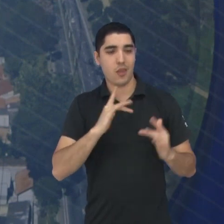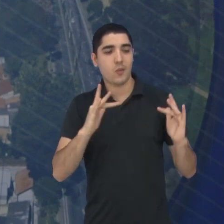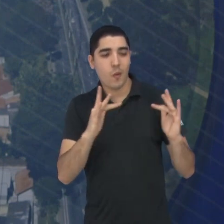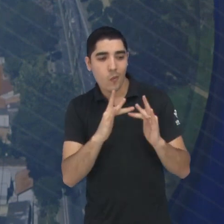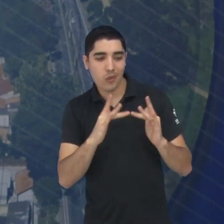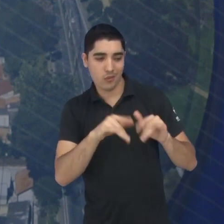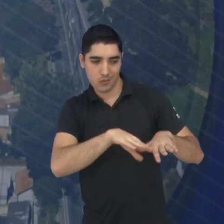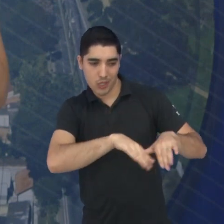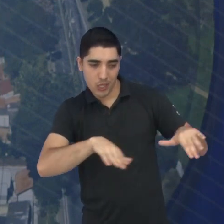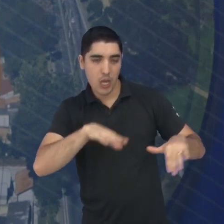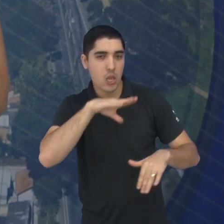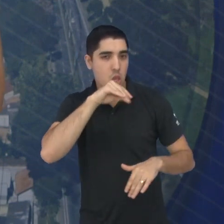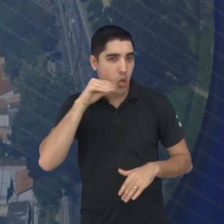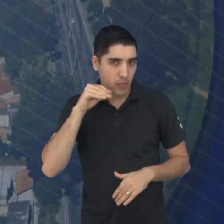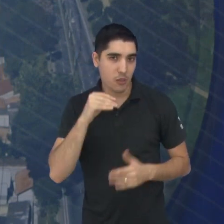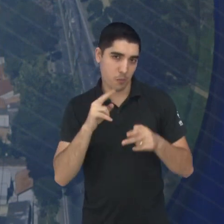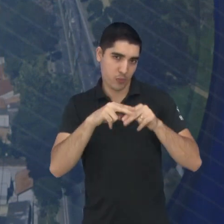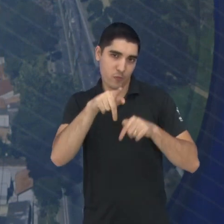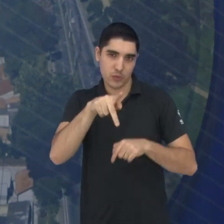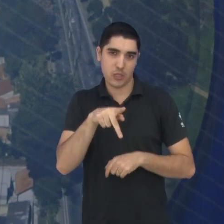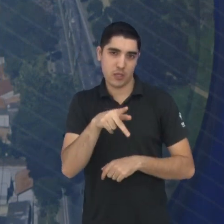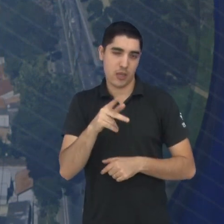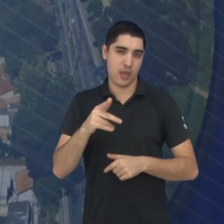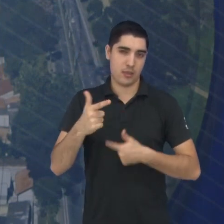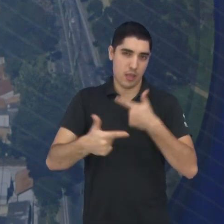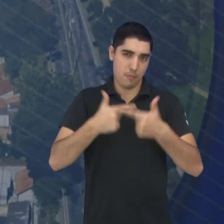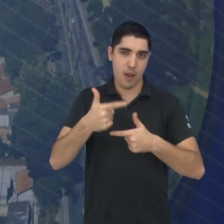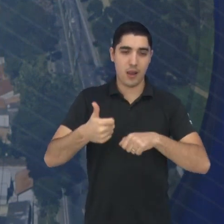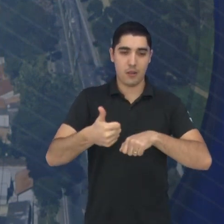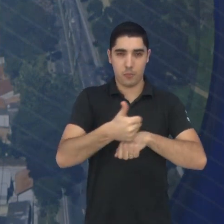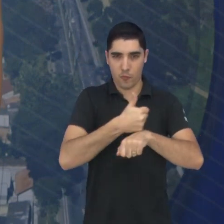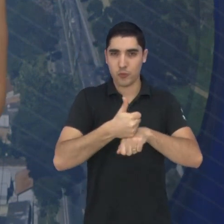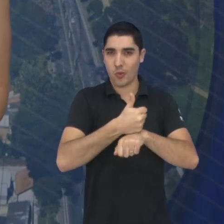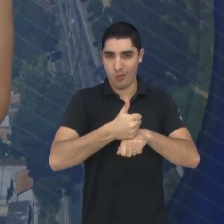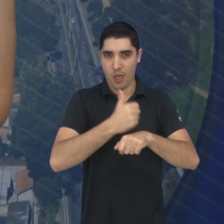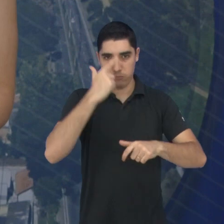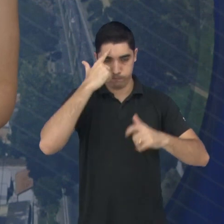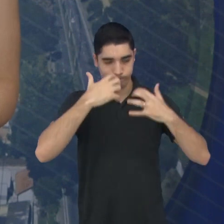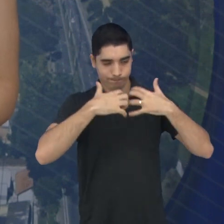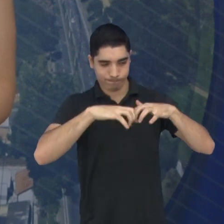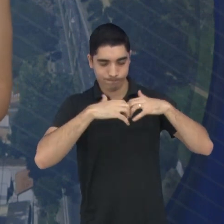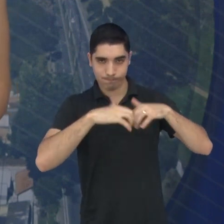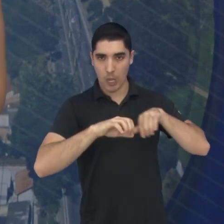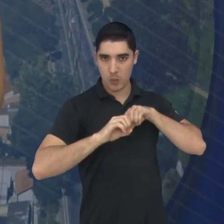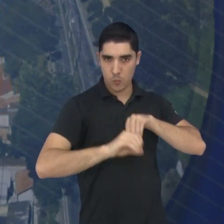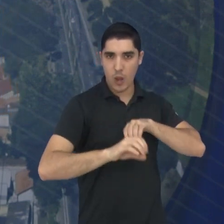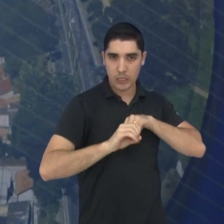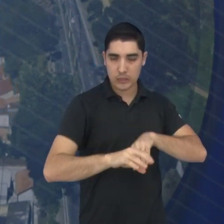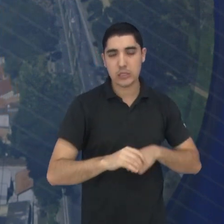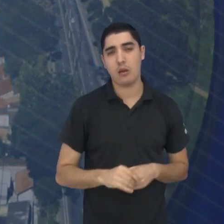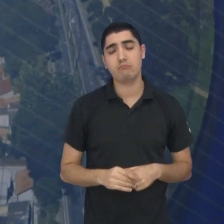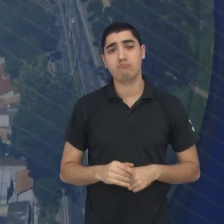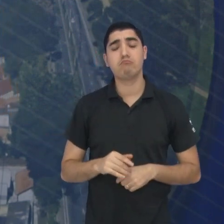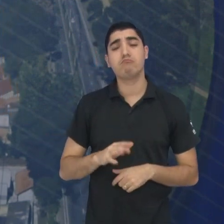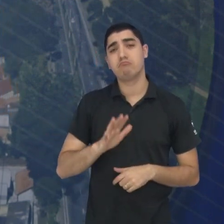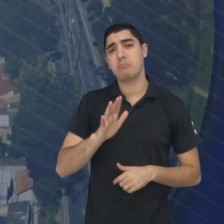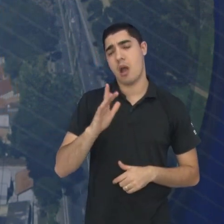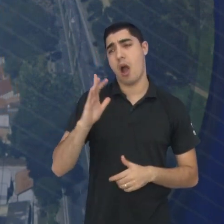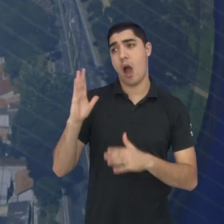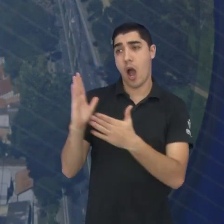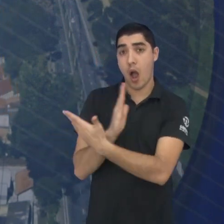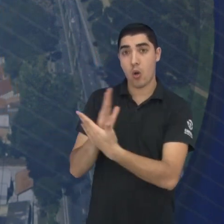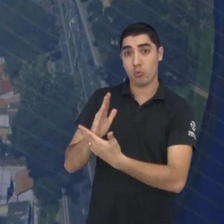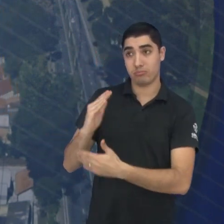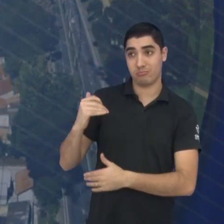crianças e adolescentes, como neuroeducador também, é aquela, né, como o Frediano bem pontuou, os adultos muitas vezes caem, aí eu